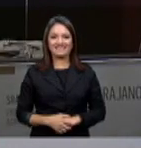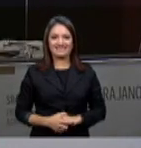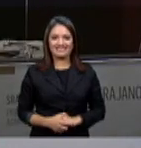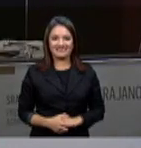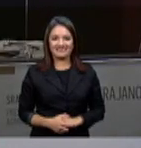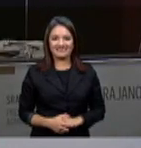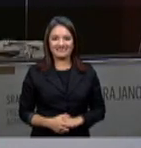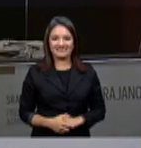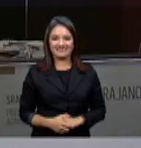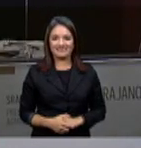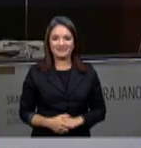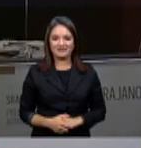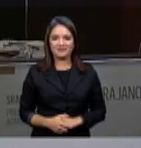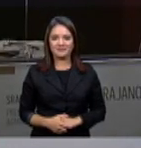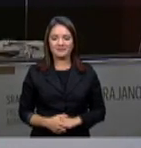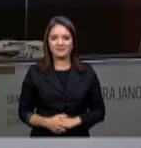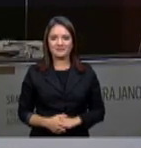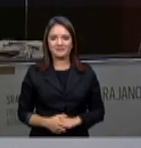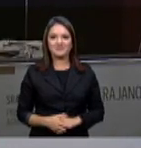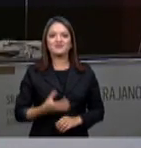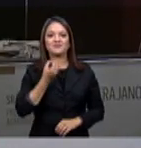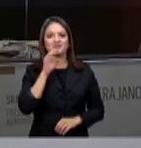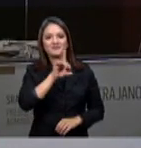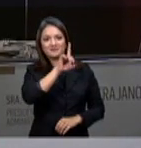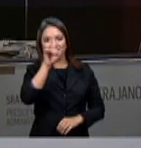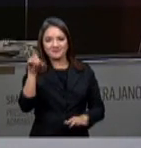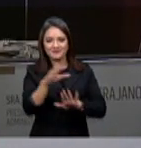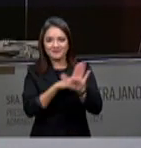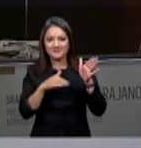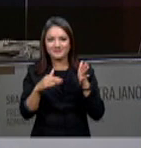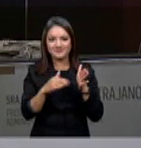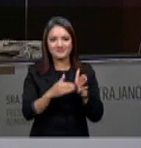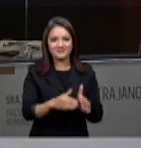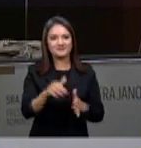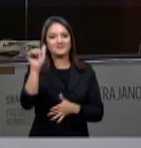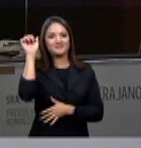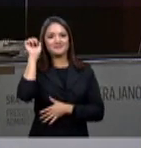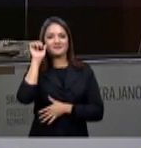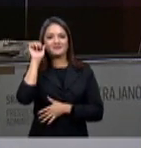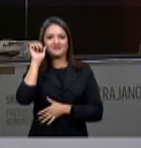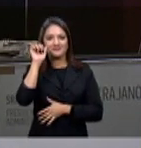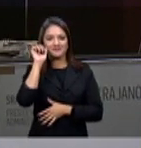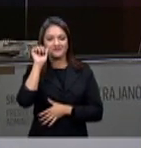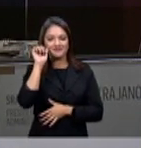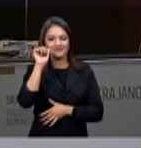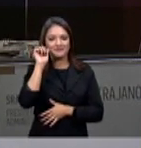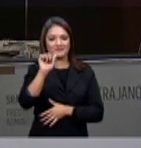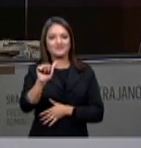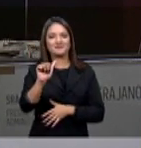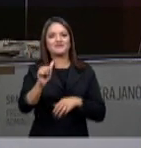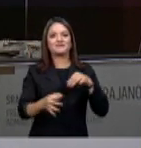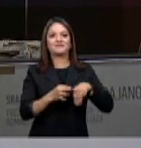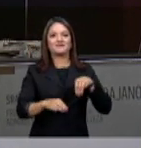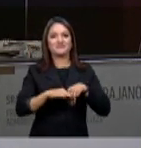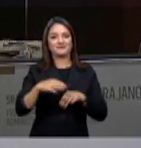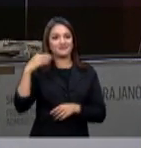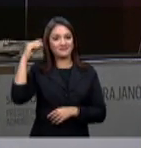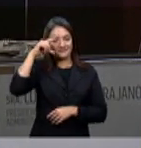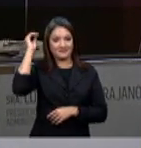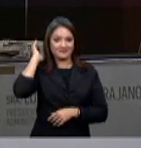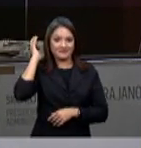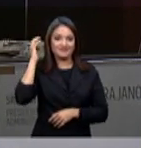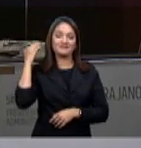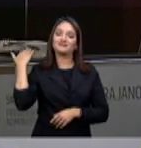primeiro Bom dia para todos Bom dia Ministra Rosa o dia ministra Cármen Bom dia Ministro a l Muito